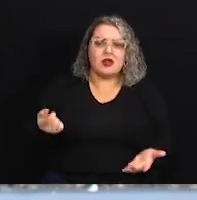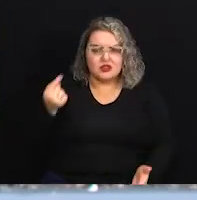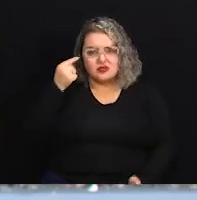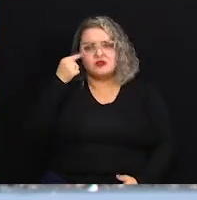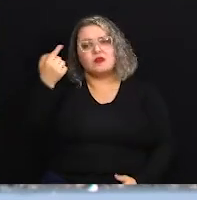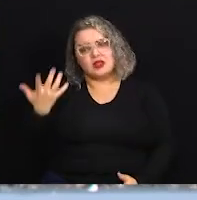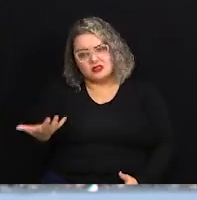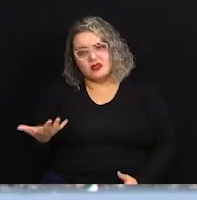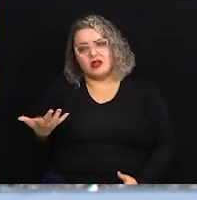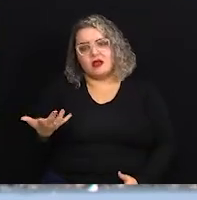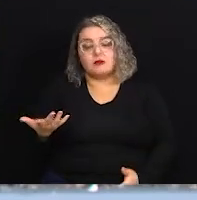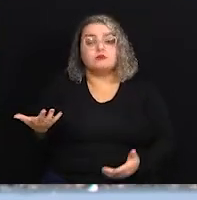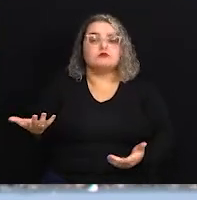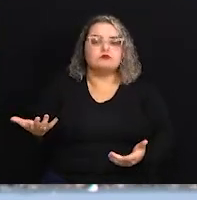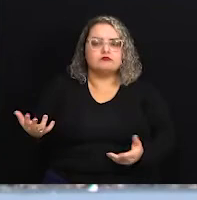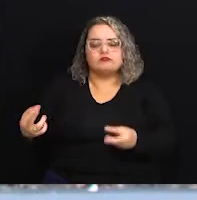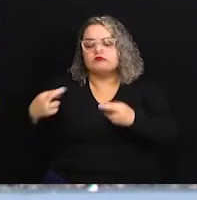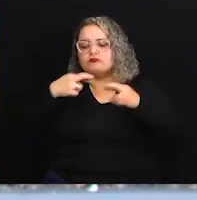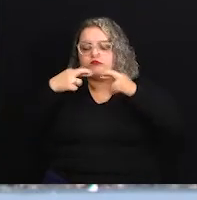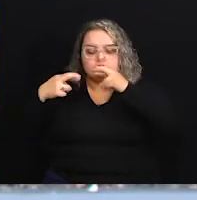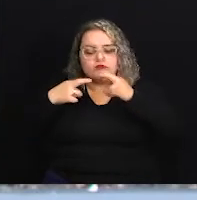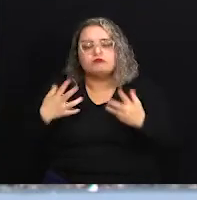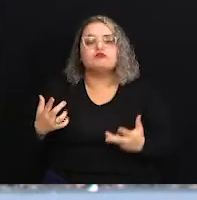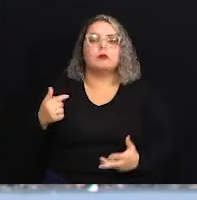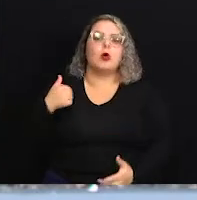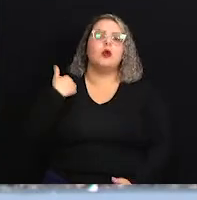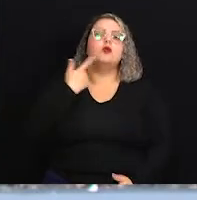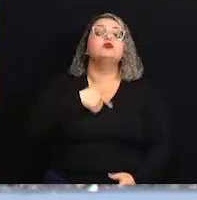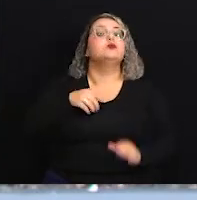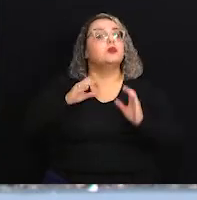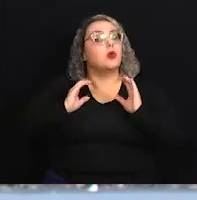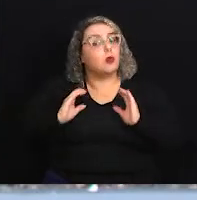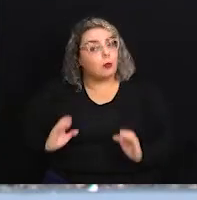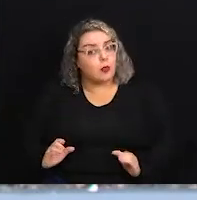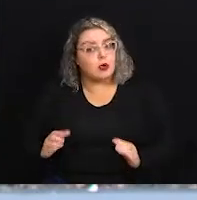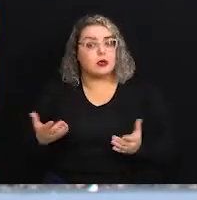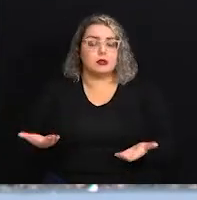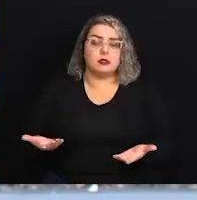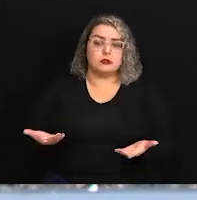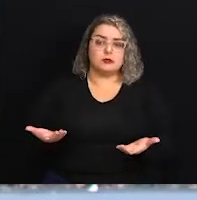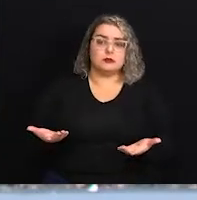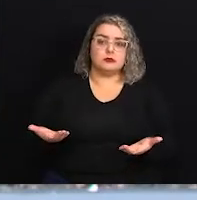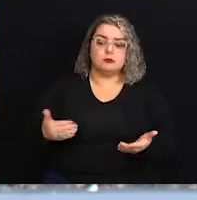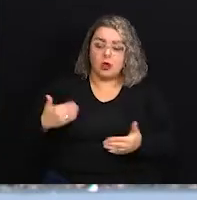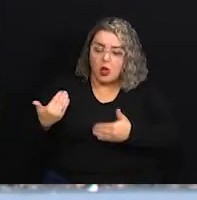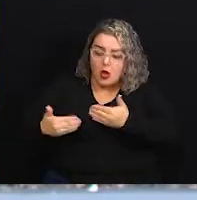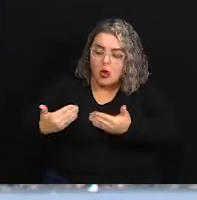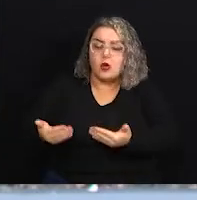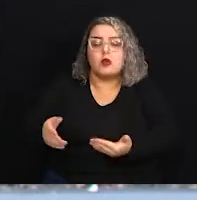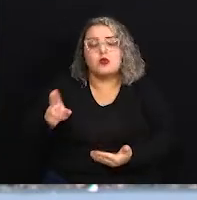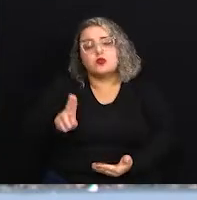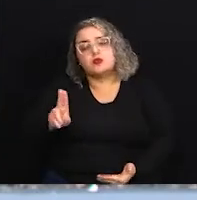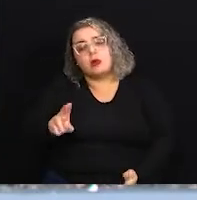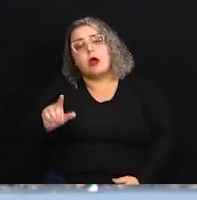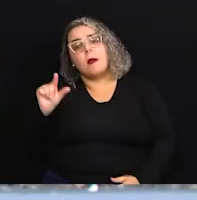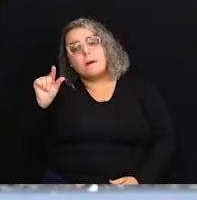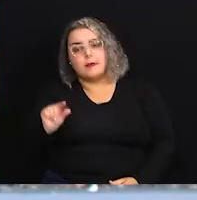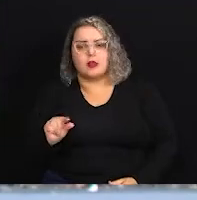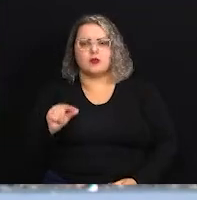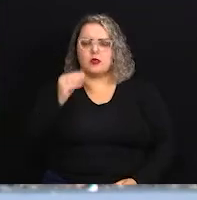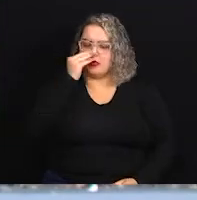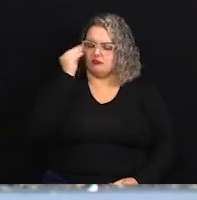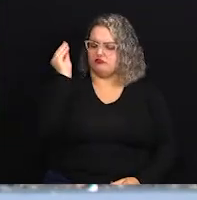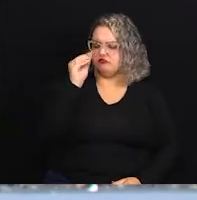pensar, nós temos que, enfim, revisar os nossos comportamentos e passar a consumir menos e